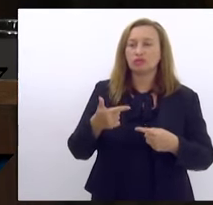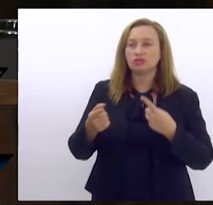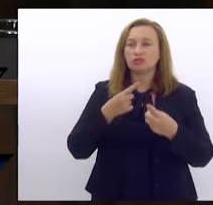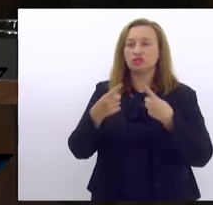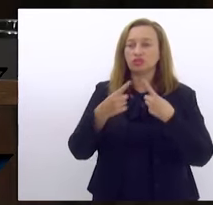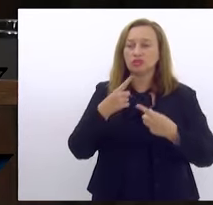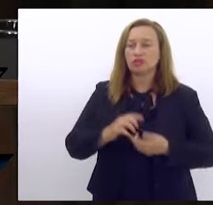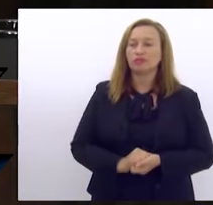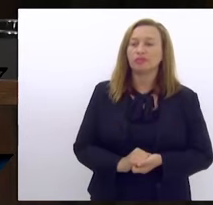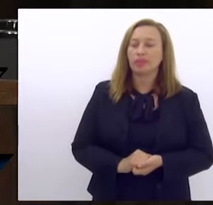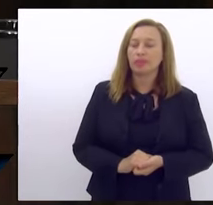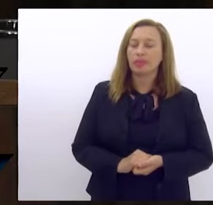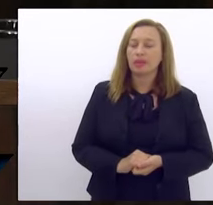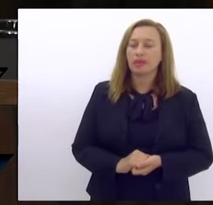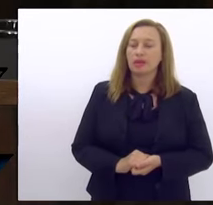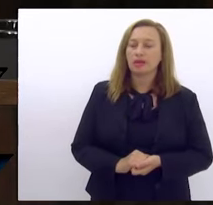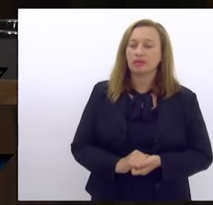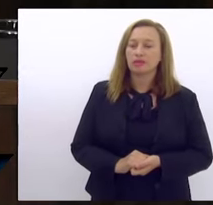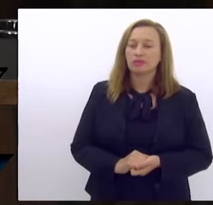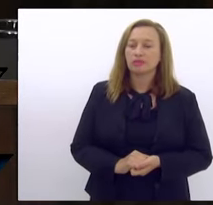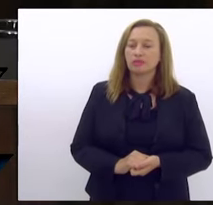retorna em segunda.